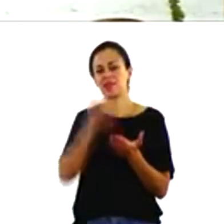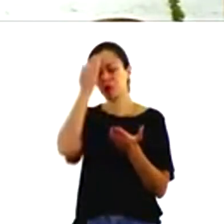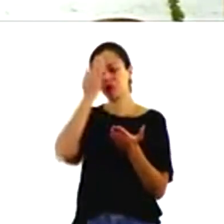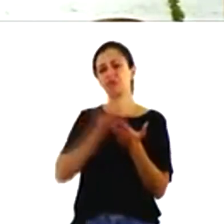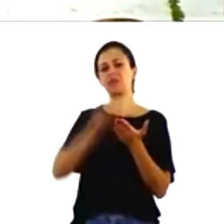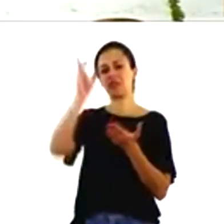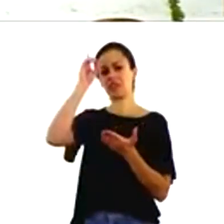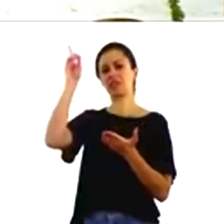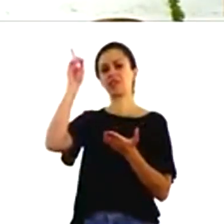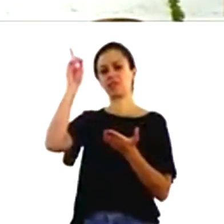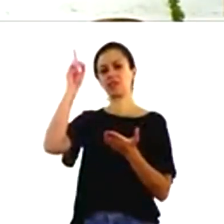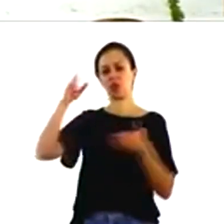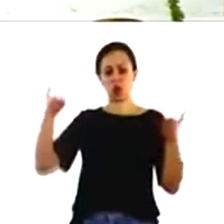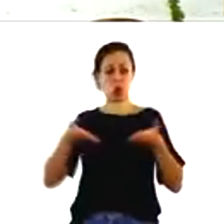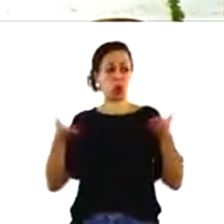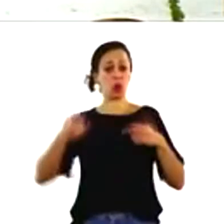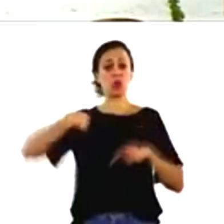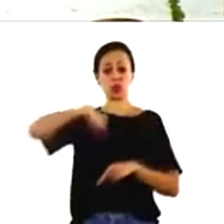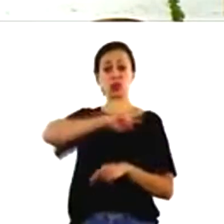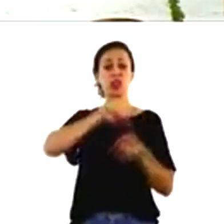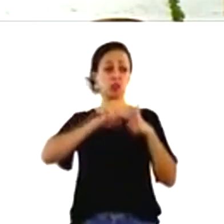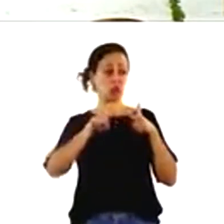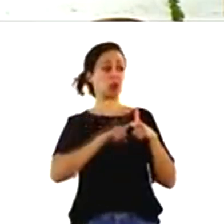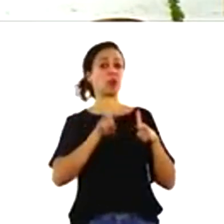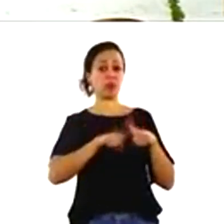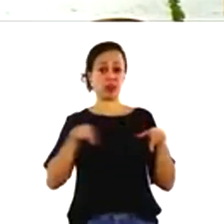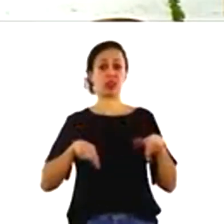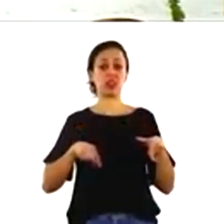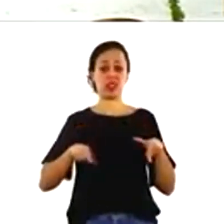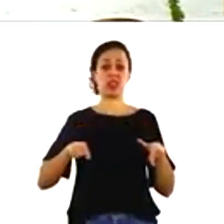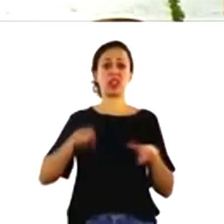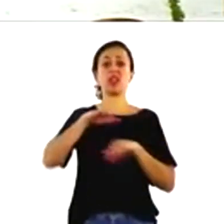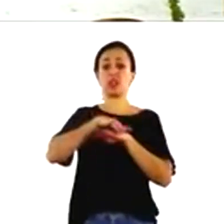poder que ressuscitou a Cristo dentre os mortos está à nossa